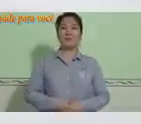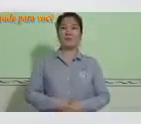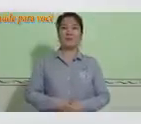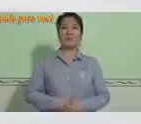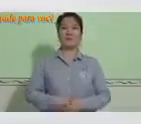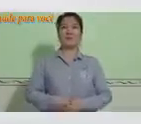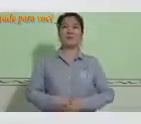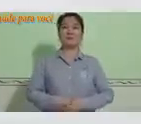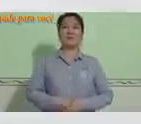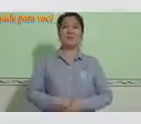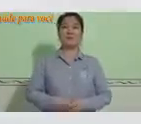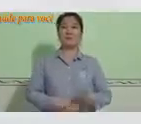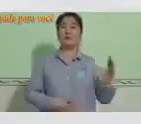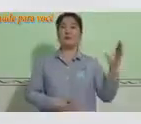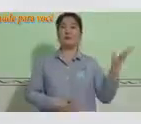SSURDOSOLHOSADMINUIRAST a desconforto.